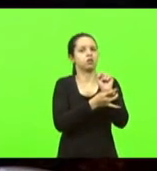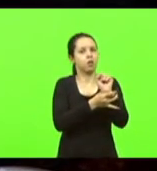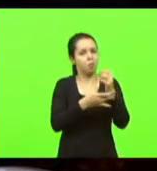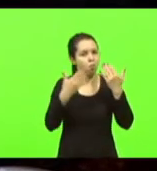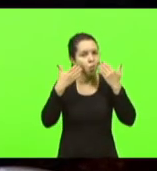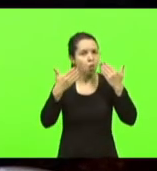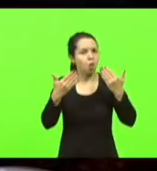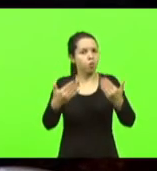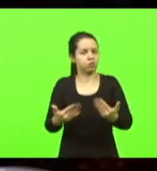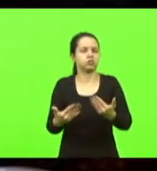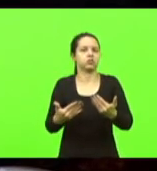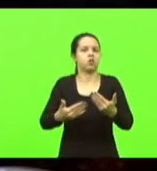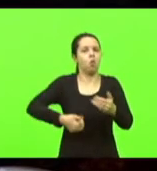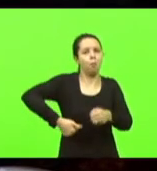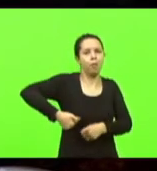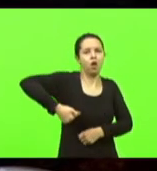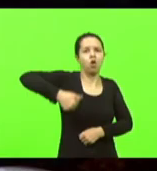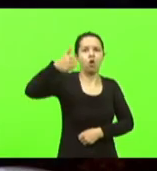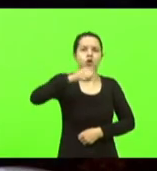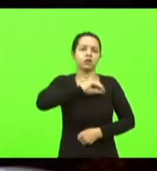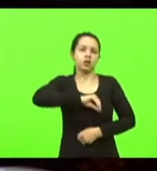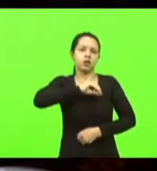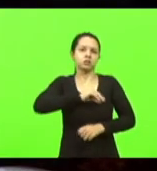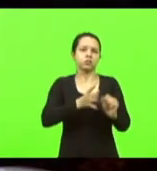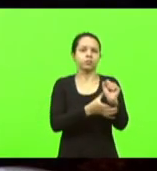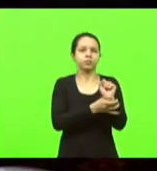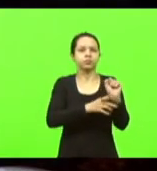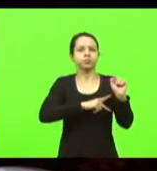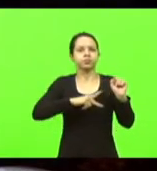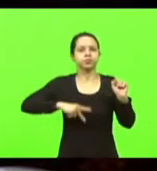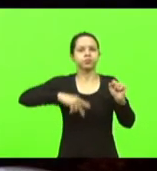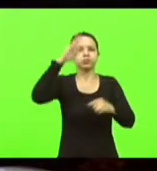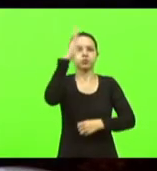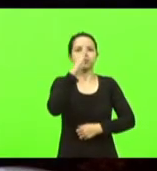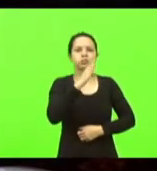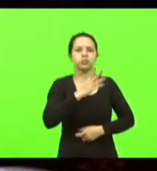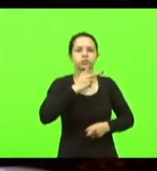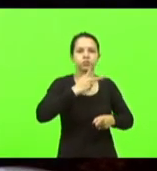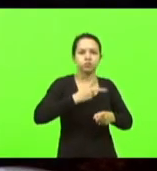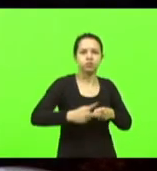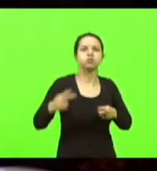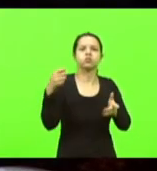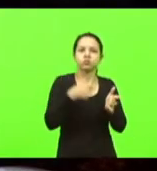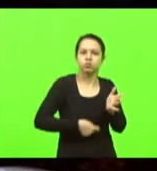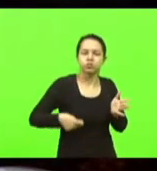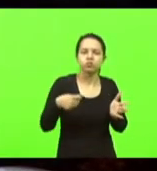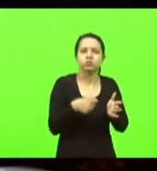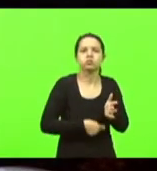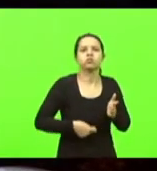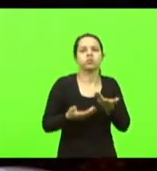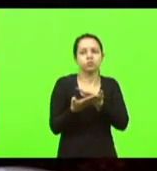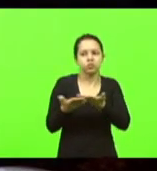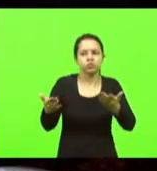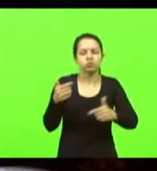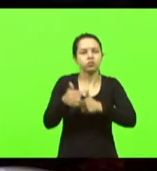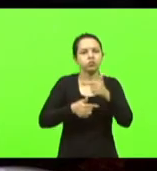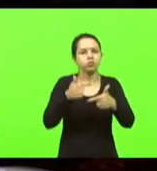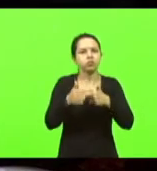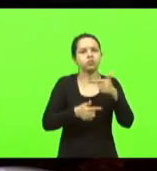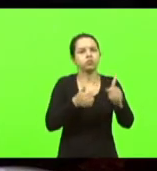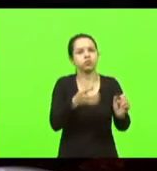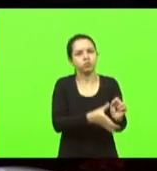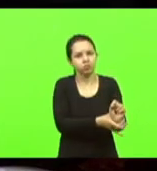por ser um dos melhores salários da Segurança Pública do país conquistado com muita Luta pelos trabalhadores da segurança